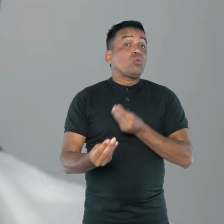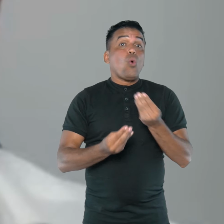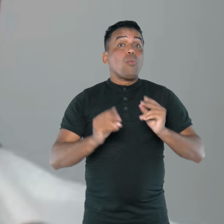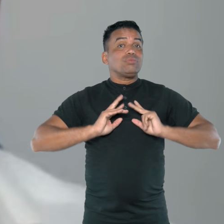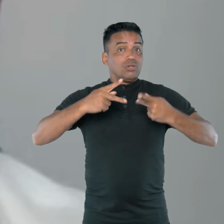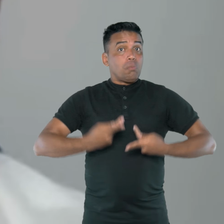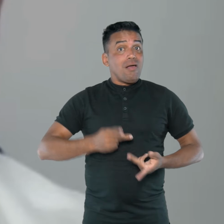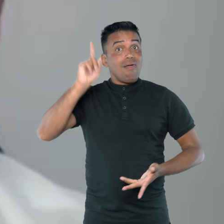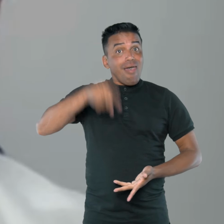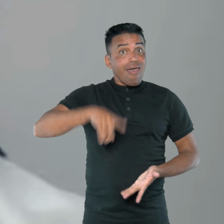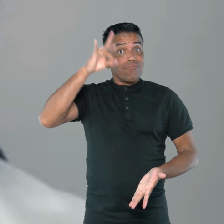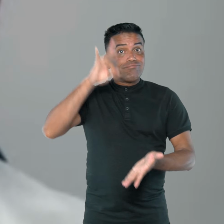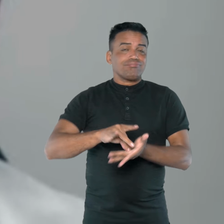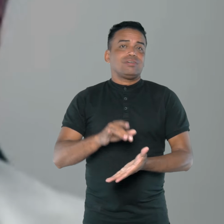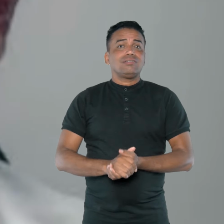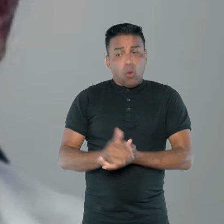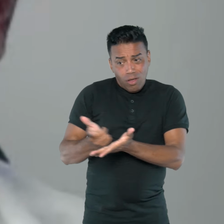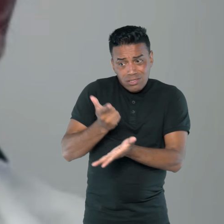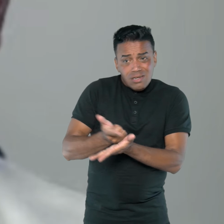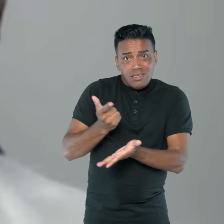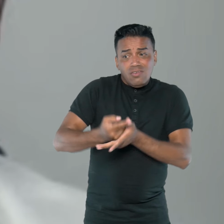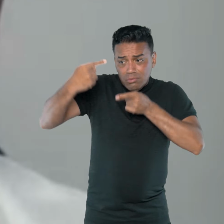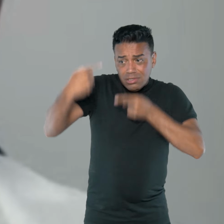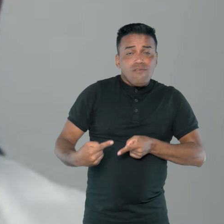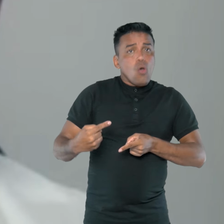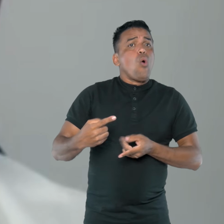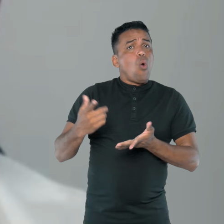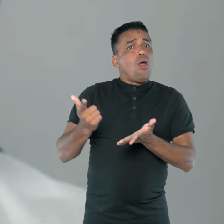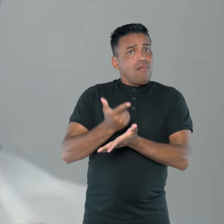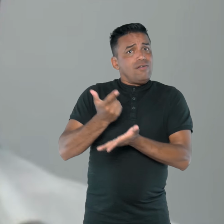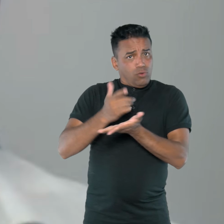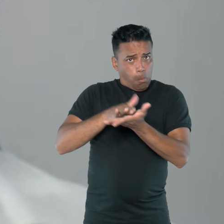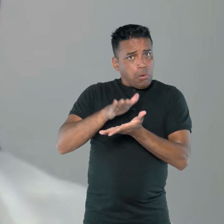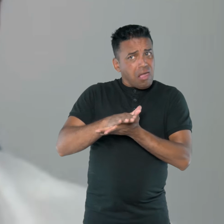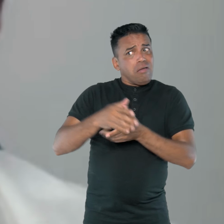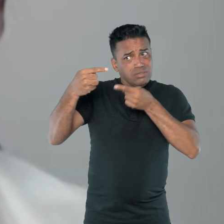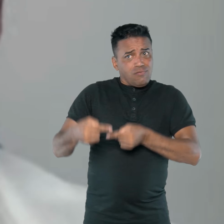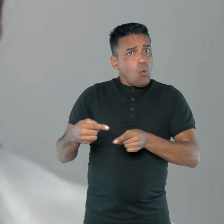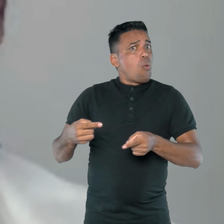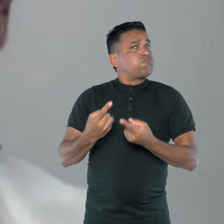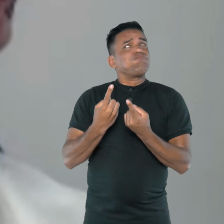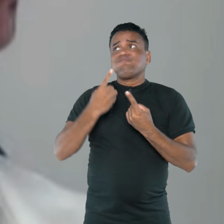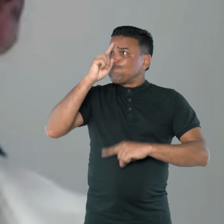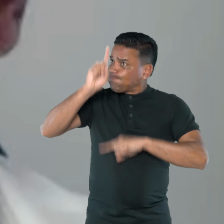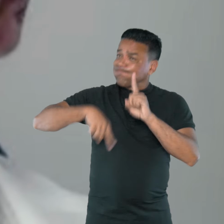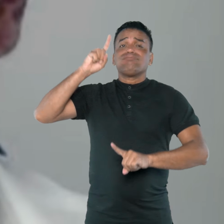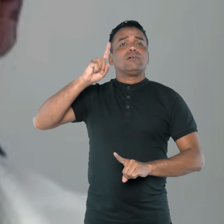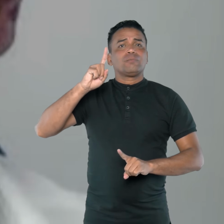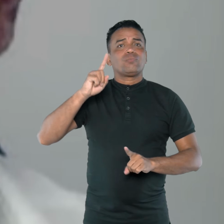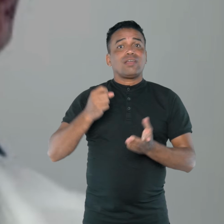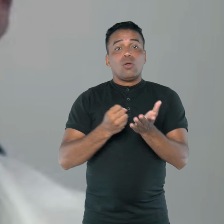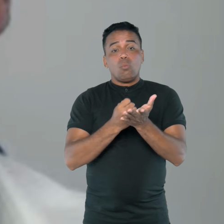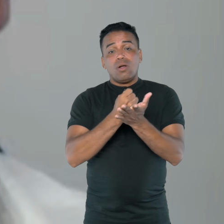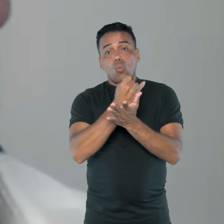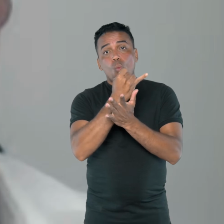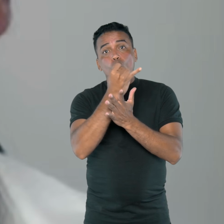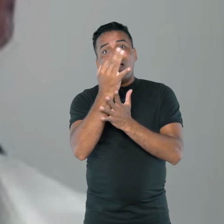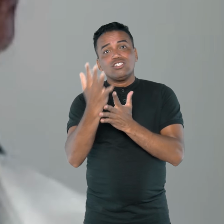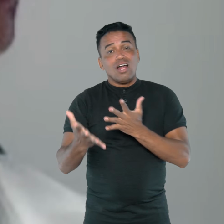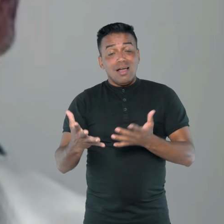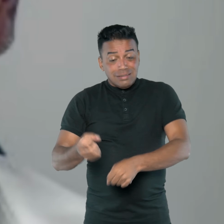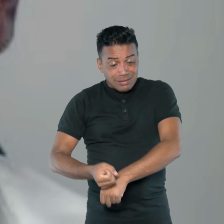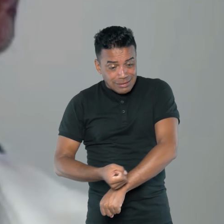essa obra, principalmente, ela me desafiou muito nisso, né? Porque é uma cartografia de sentimentos difíceis